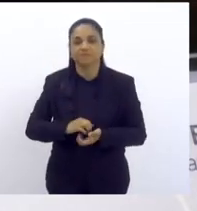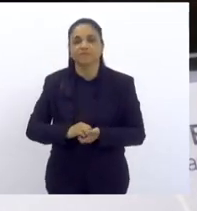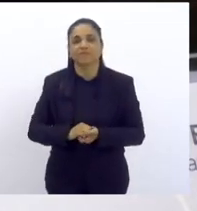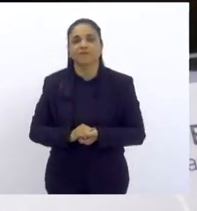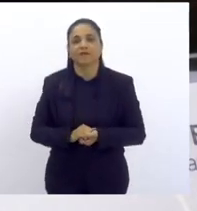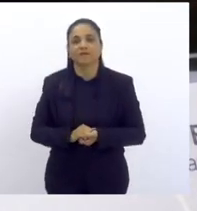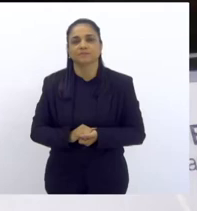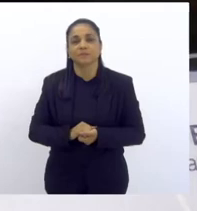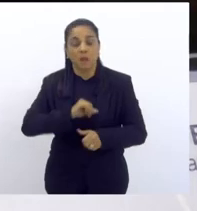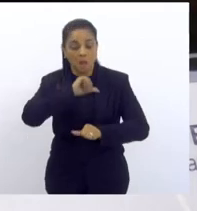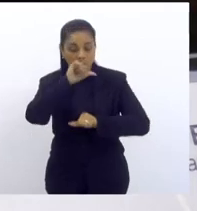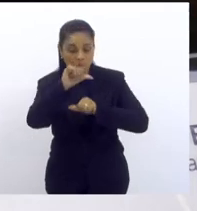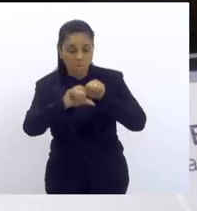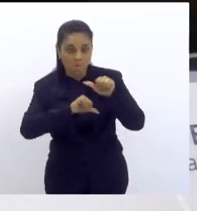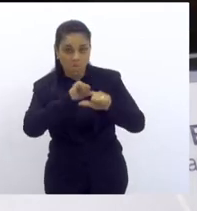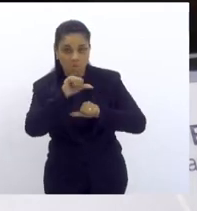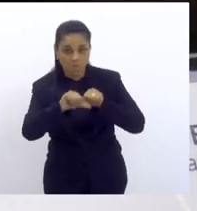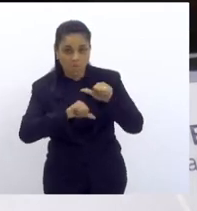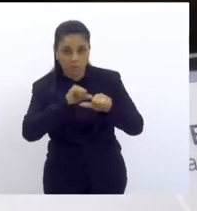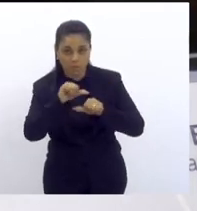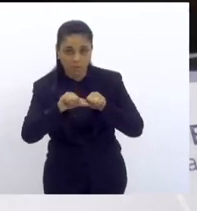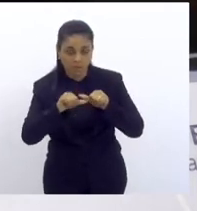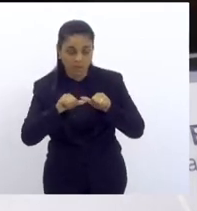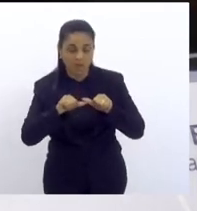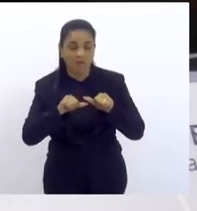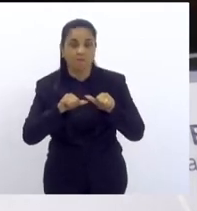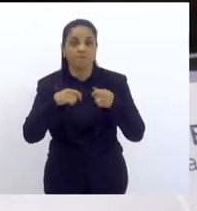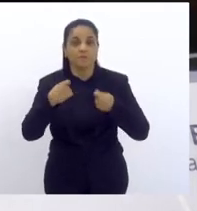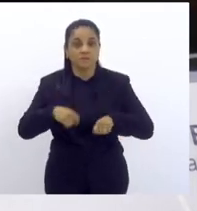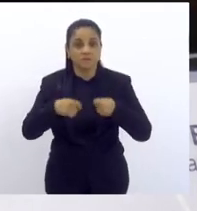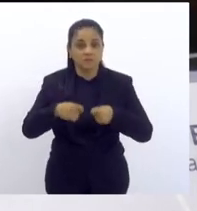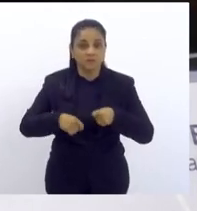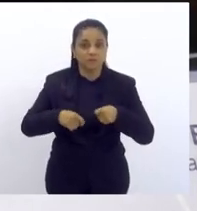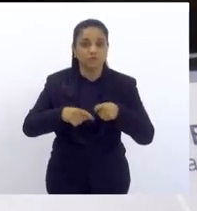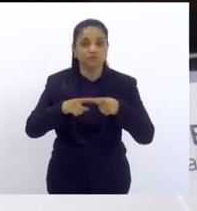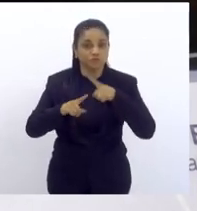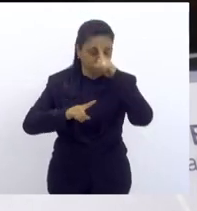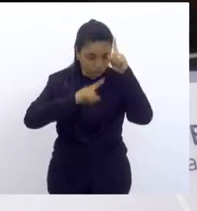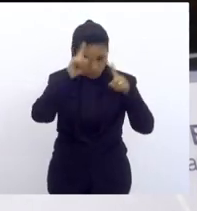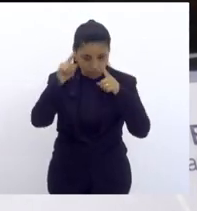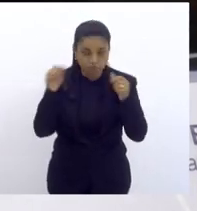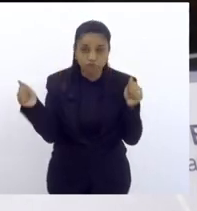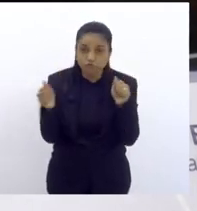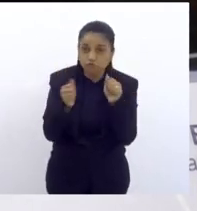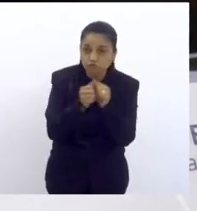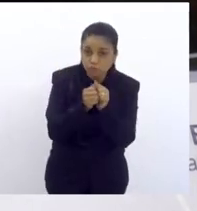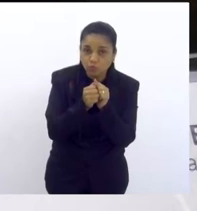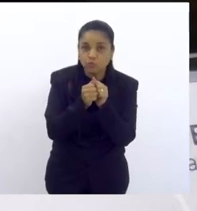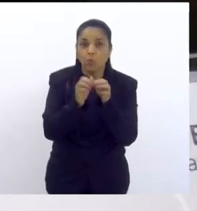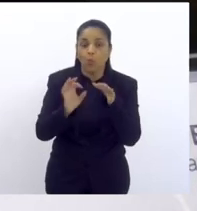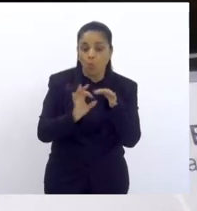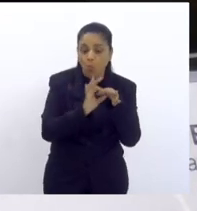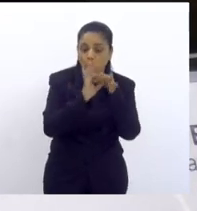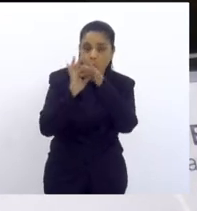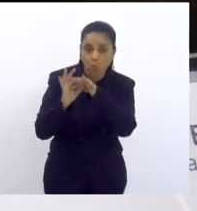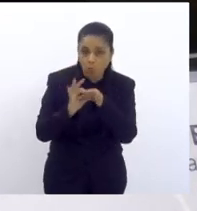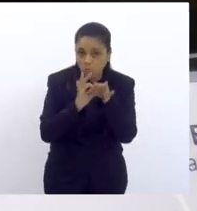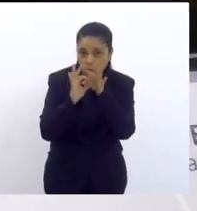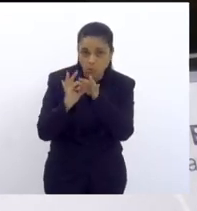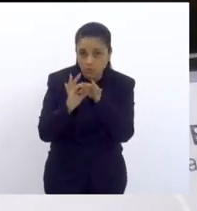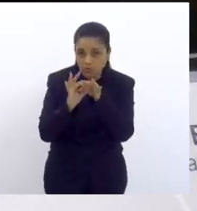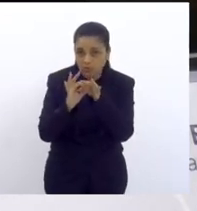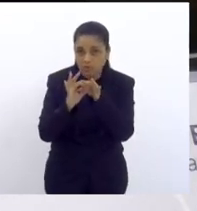para alterar o status quo precisamos criar alternativas juntos vamos nos unir e deixar